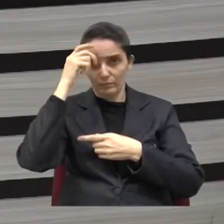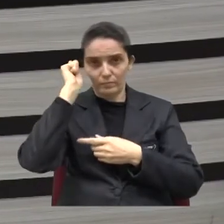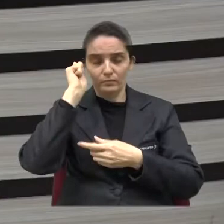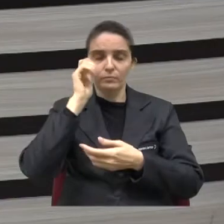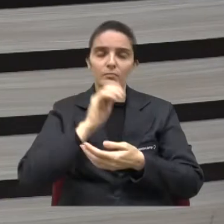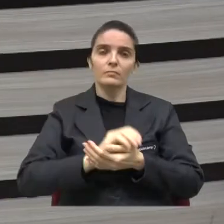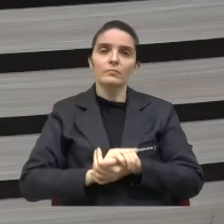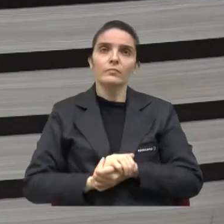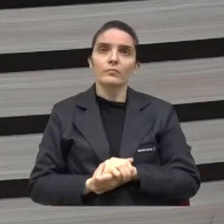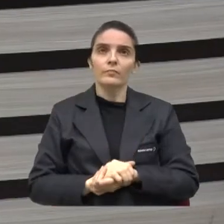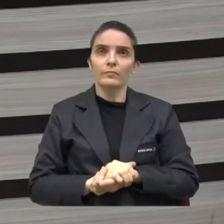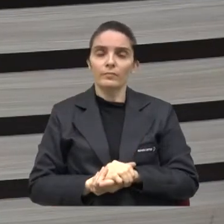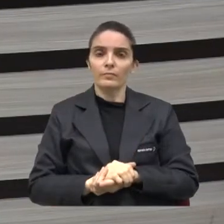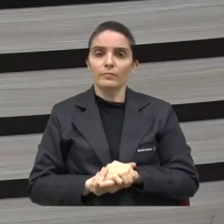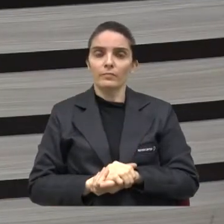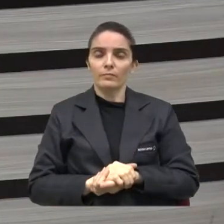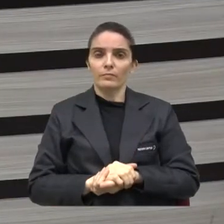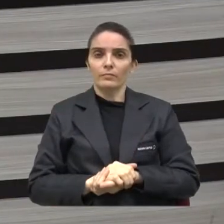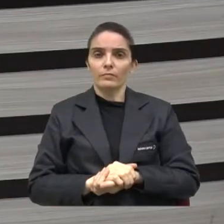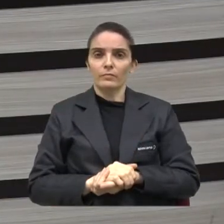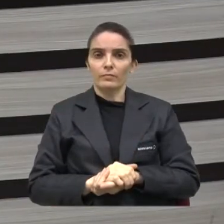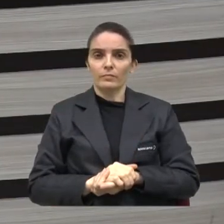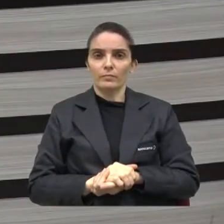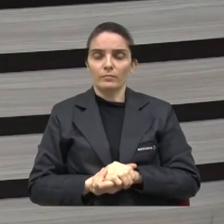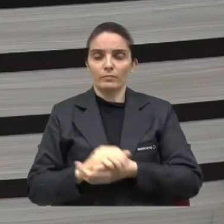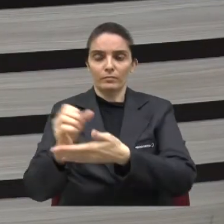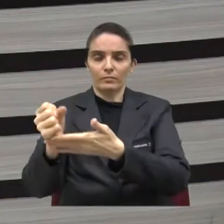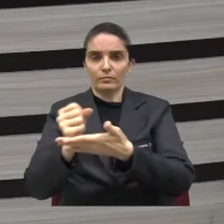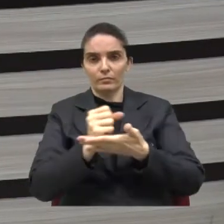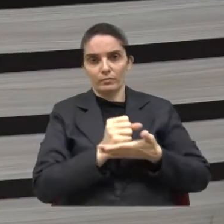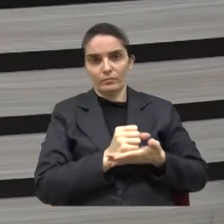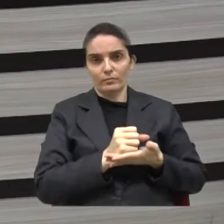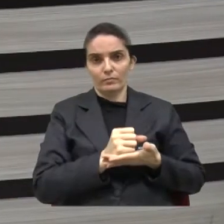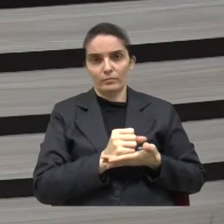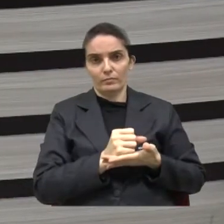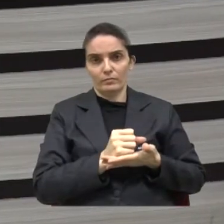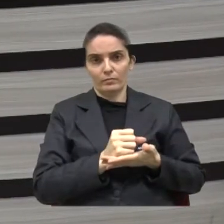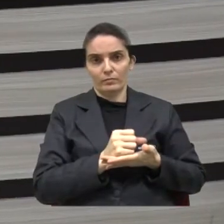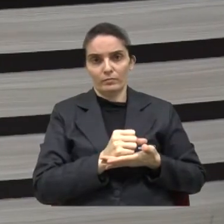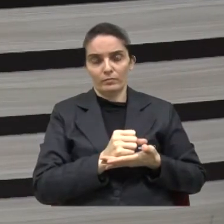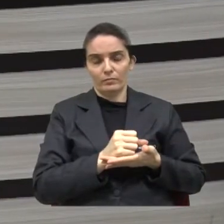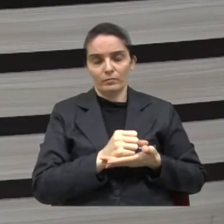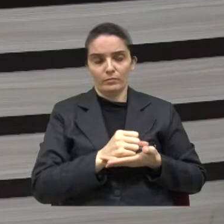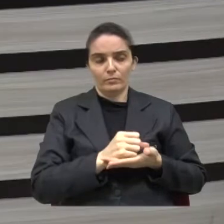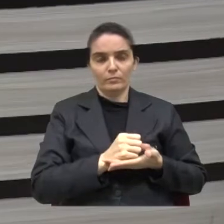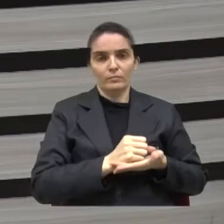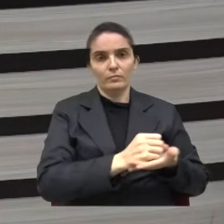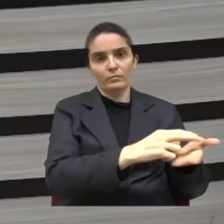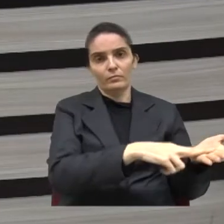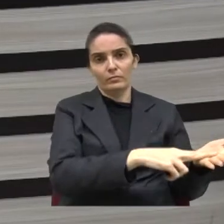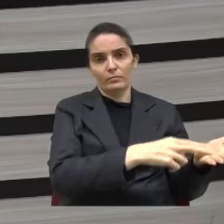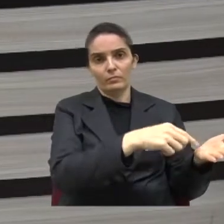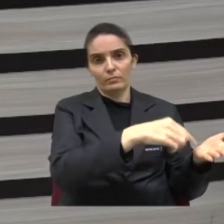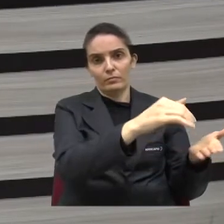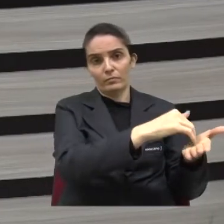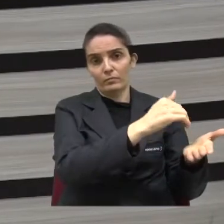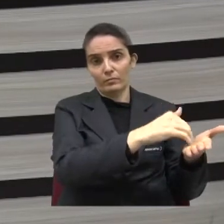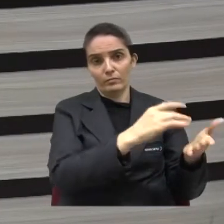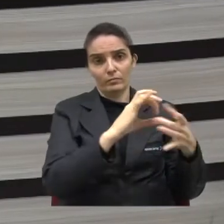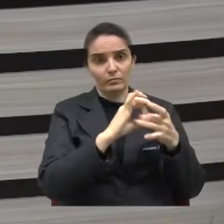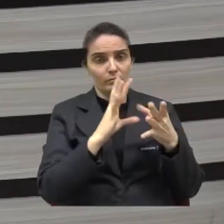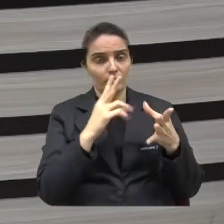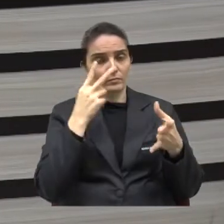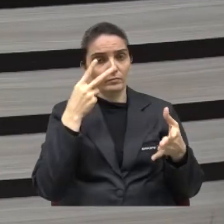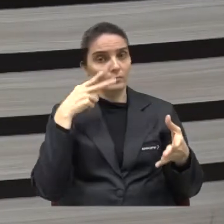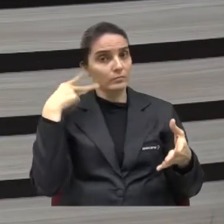Legislativo. A presidência recebe seu ofício e informa os senhores vereadores que estará à disposição de